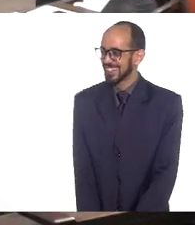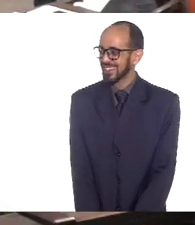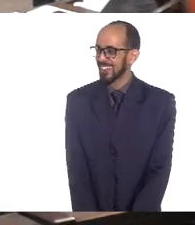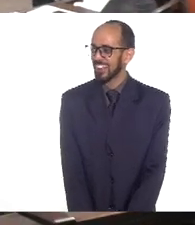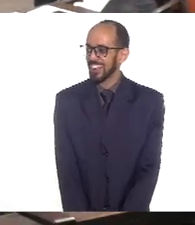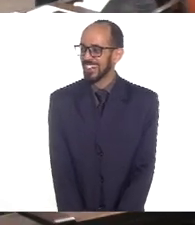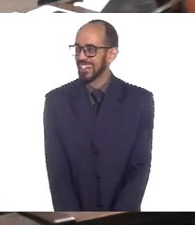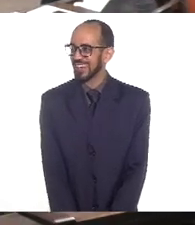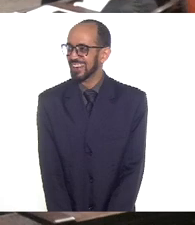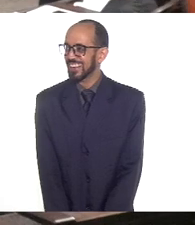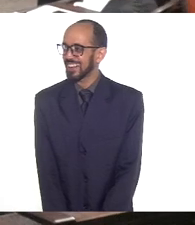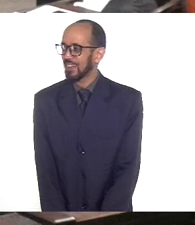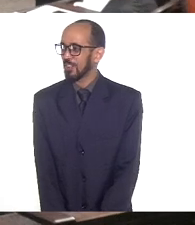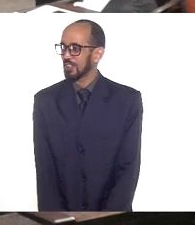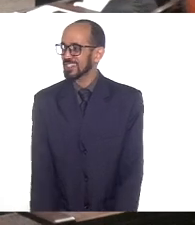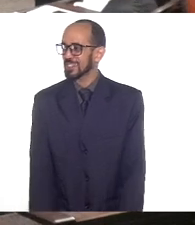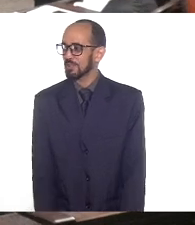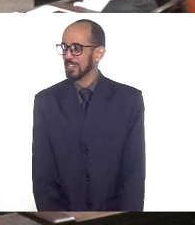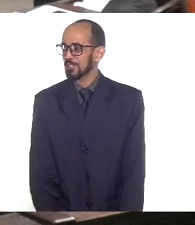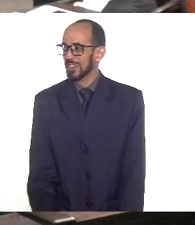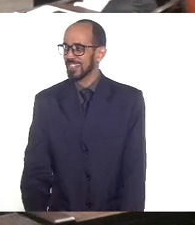o resultado a distância